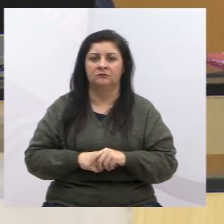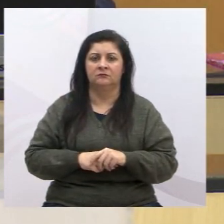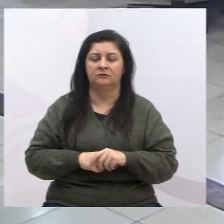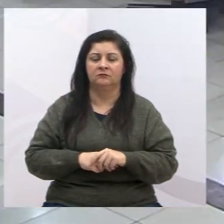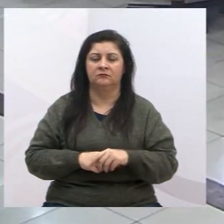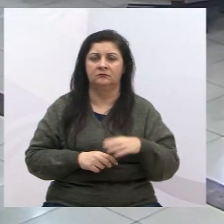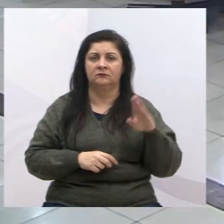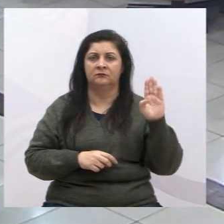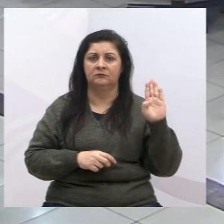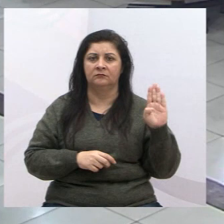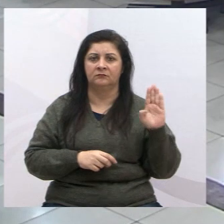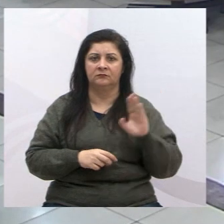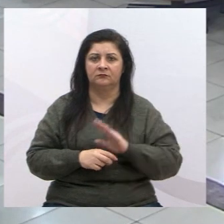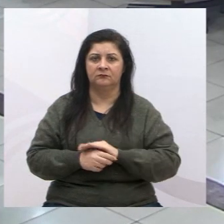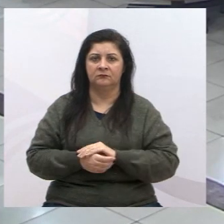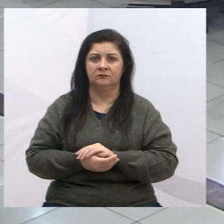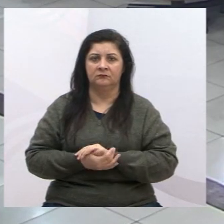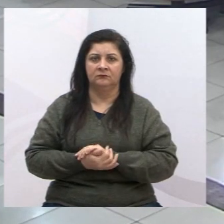Presidente,